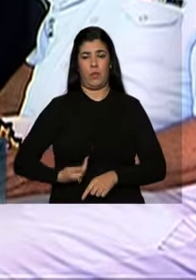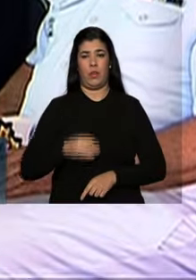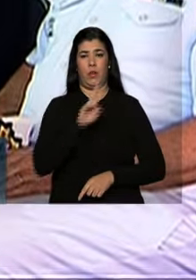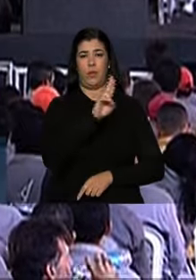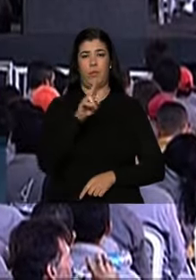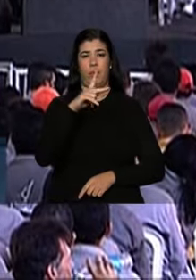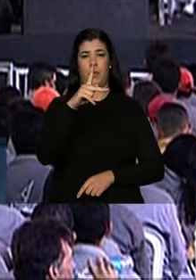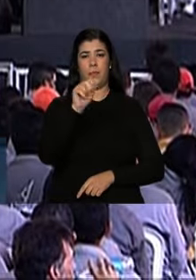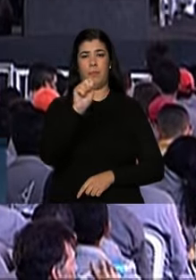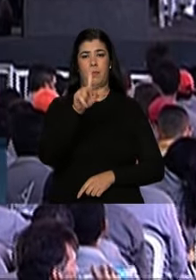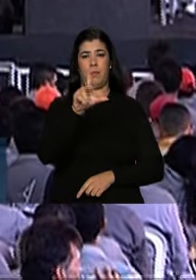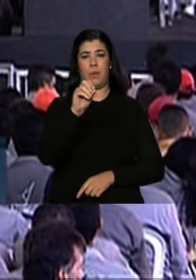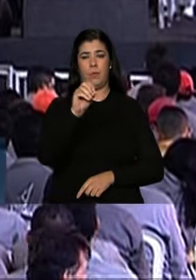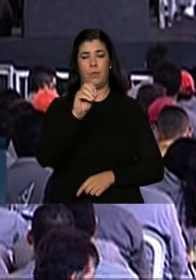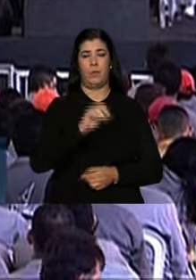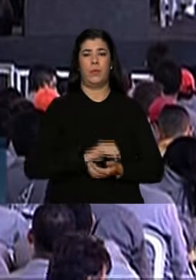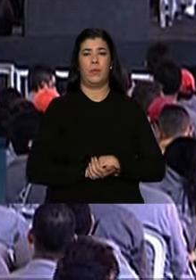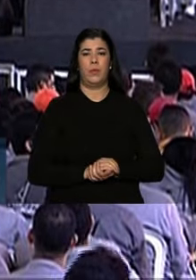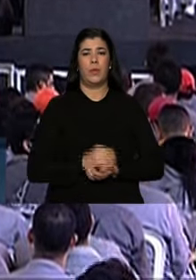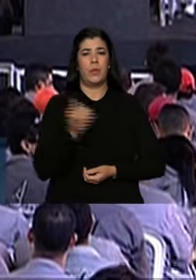queria fazer